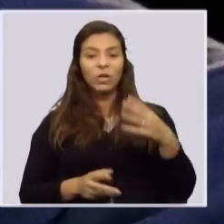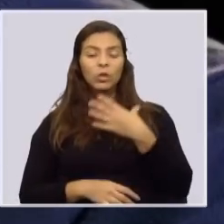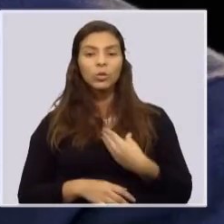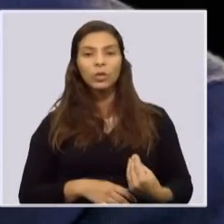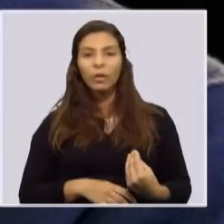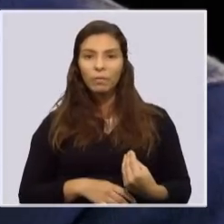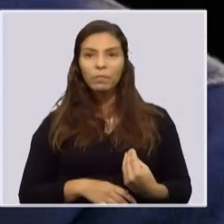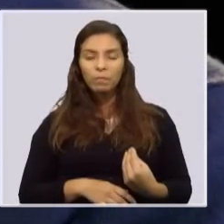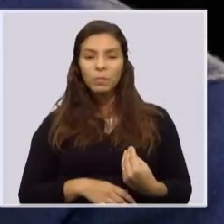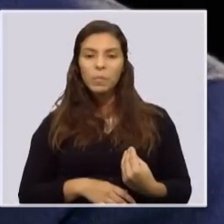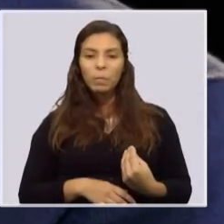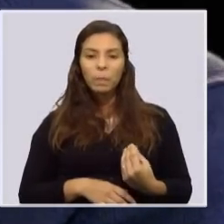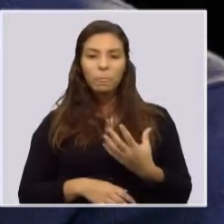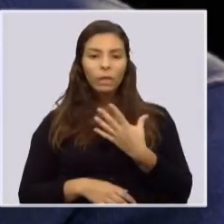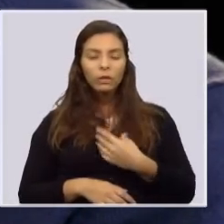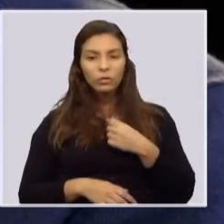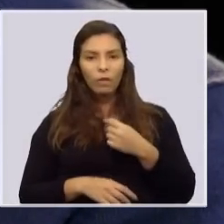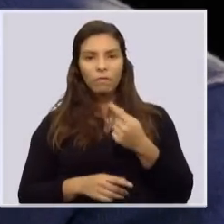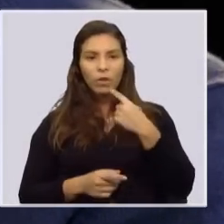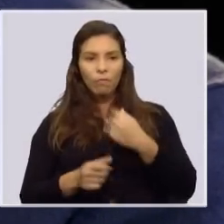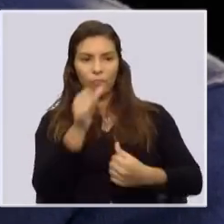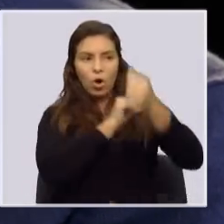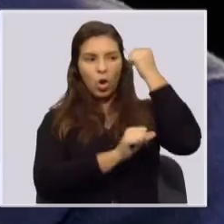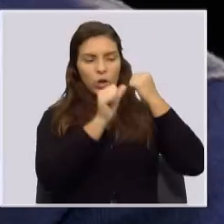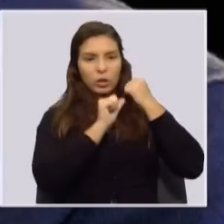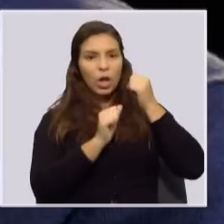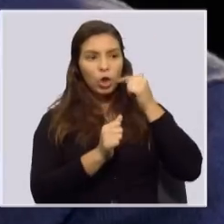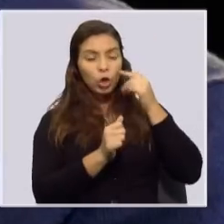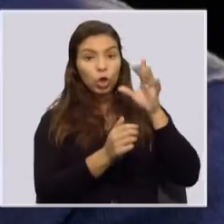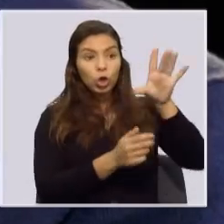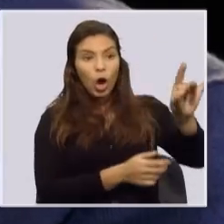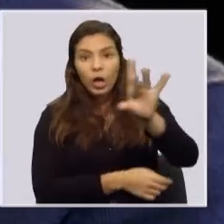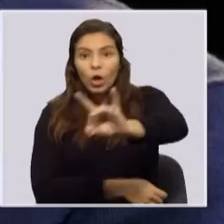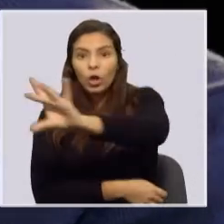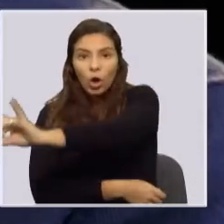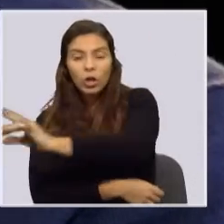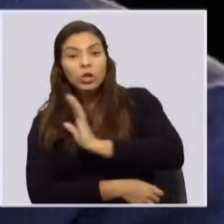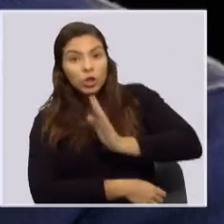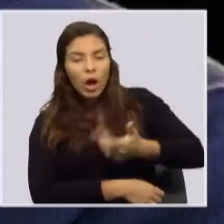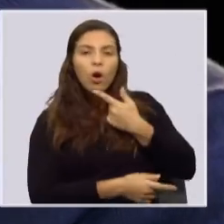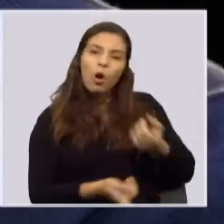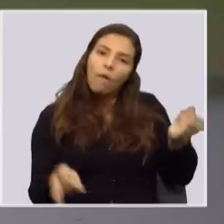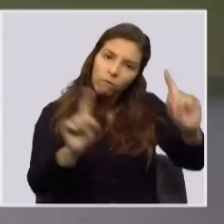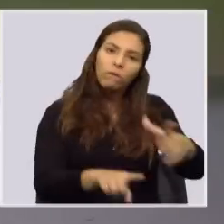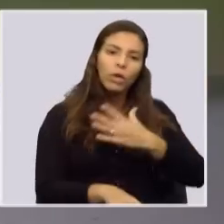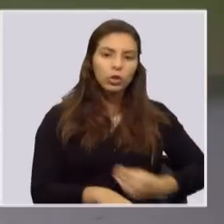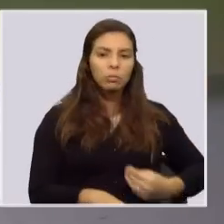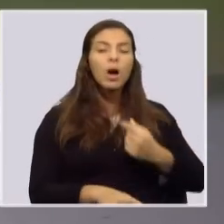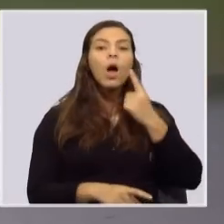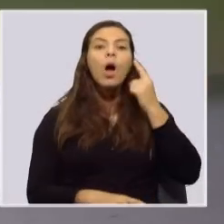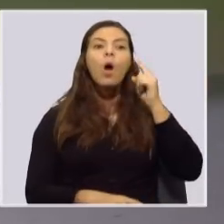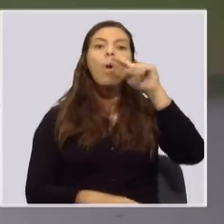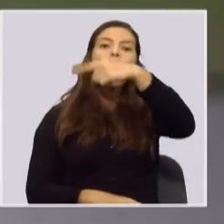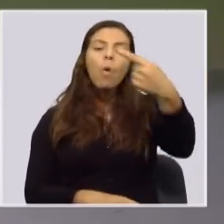Eu gostava de voltar a todos os sítios onde já fiz reportagem e gostava de ir a todos os sítios onde eu não fui, onde